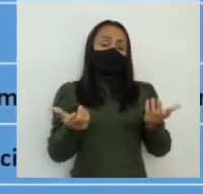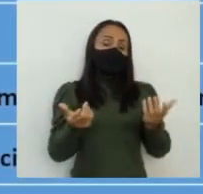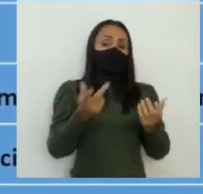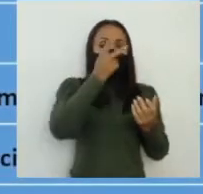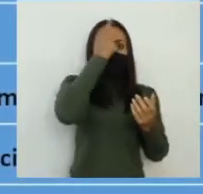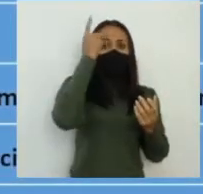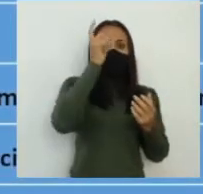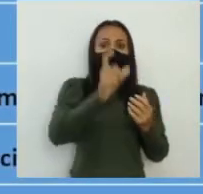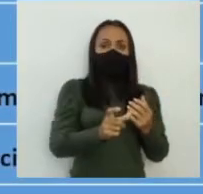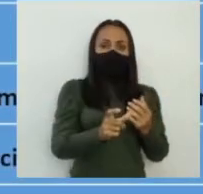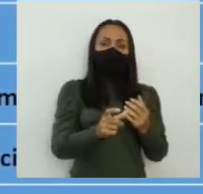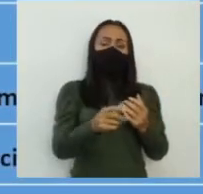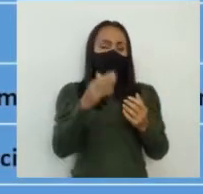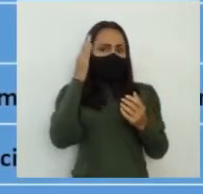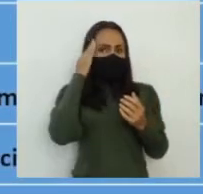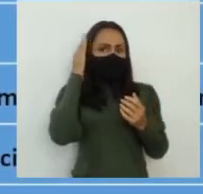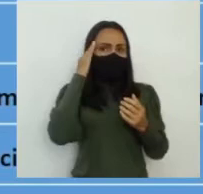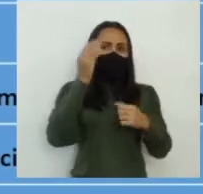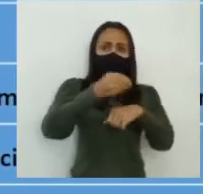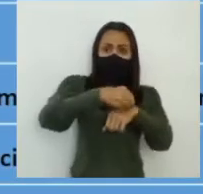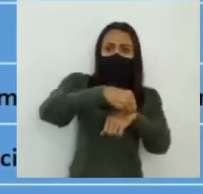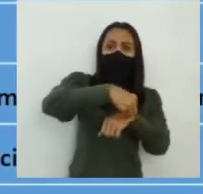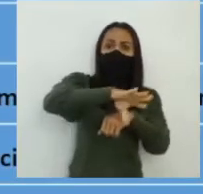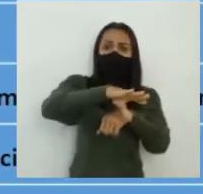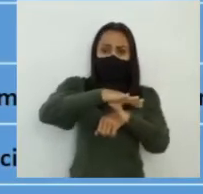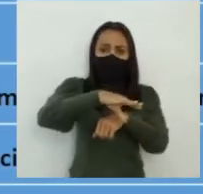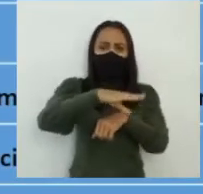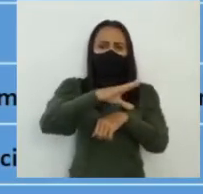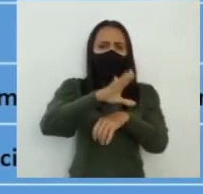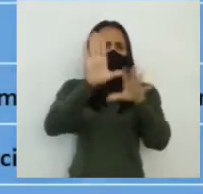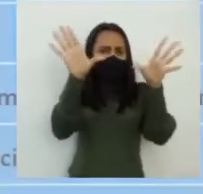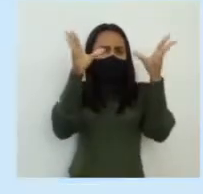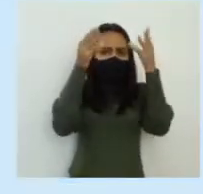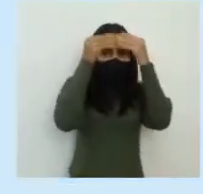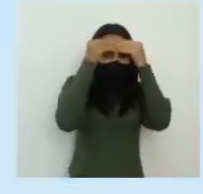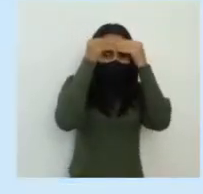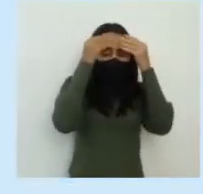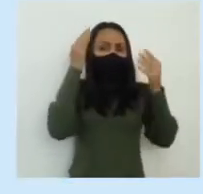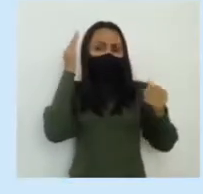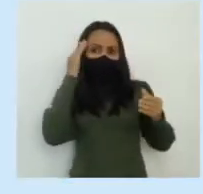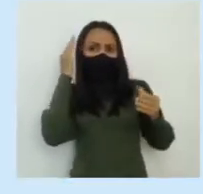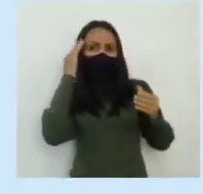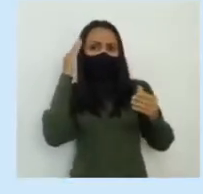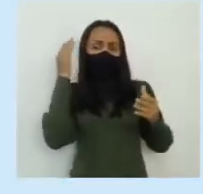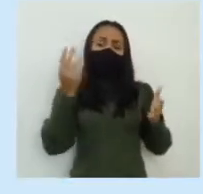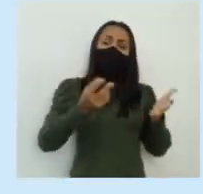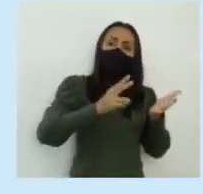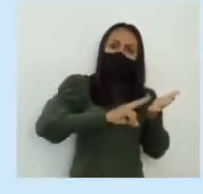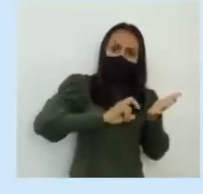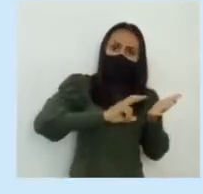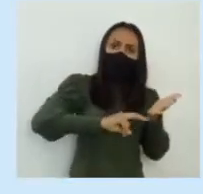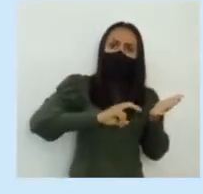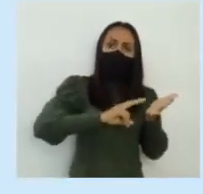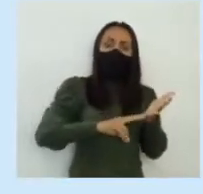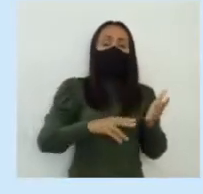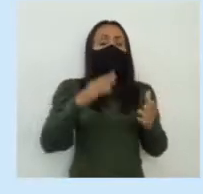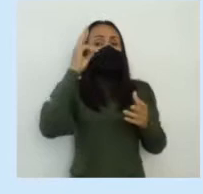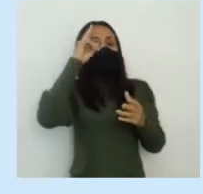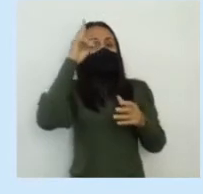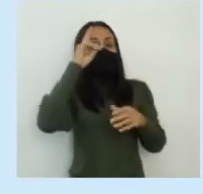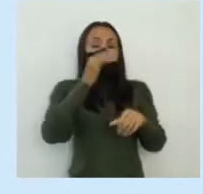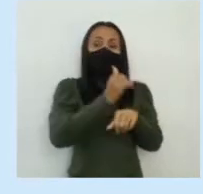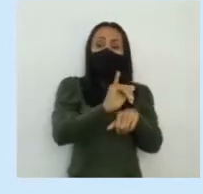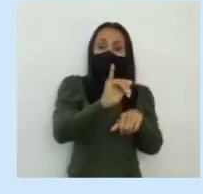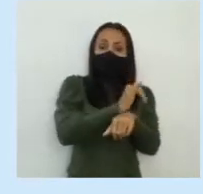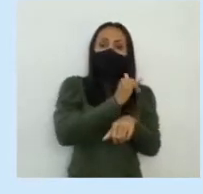compreender a mensagem. Então a mensagem chegou, o destinatário entendeu, está o vocabulário, lembrando aqui das estratégias da segunda